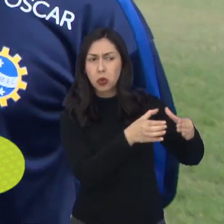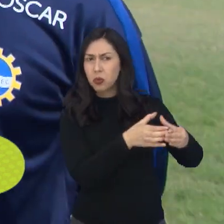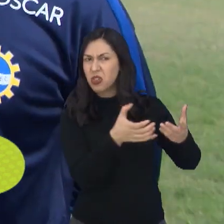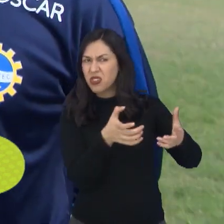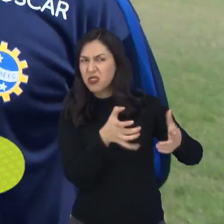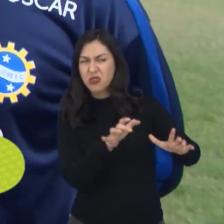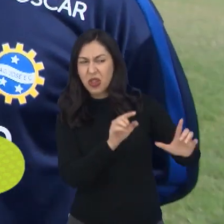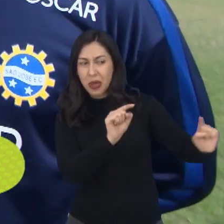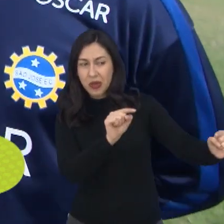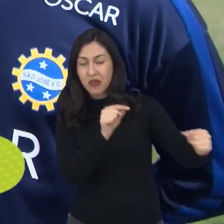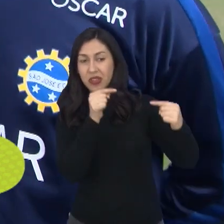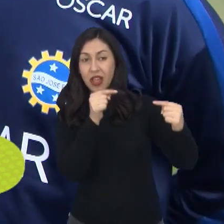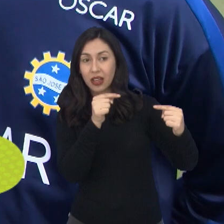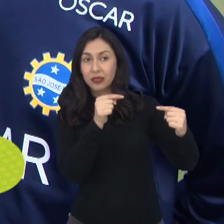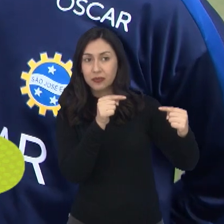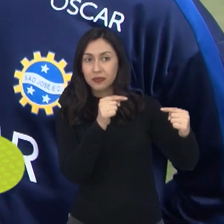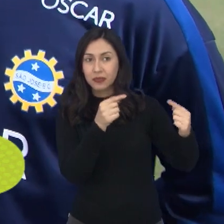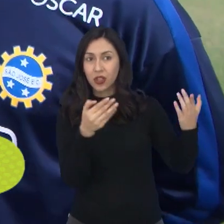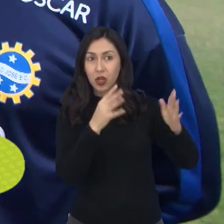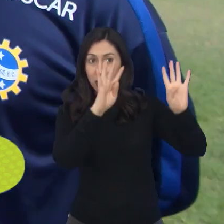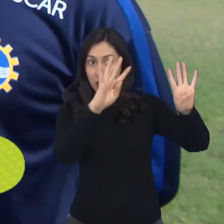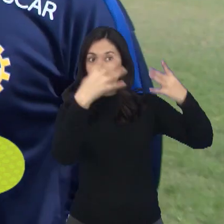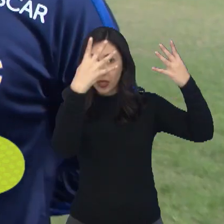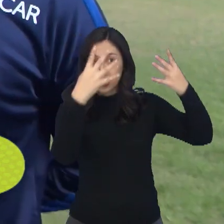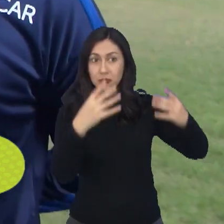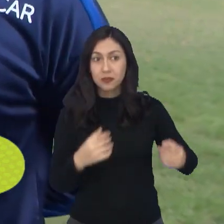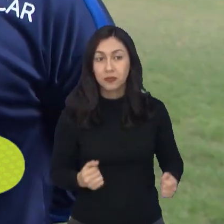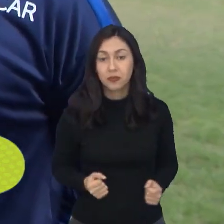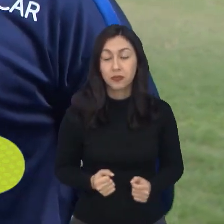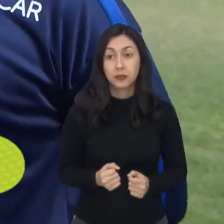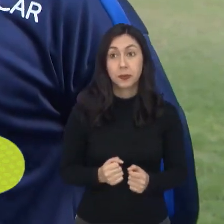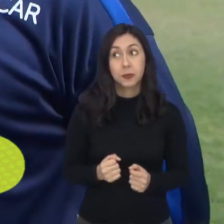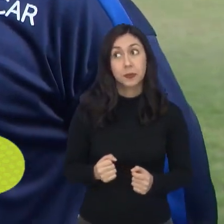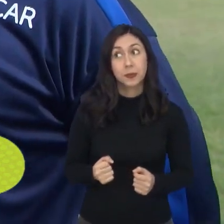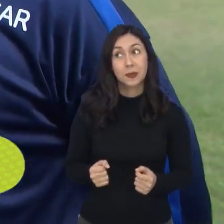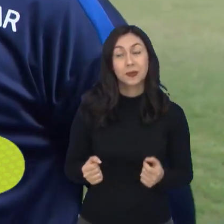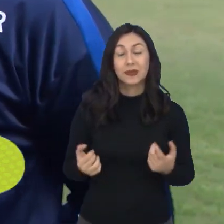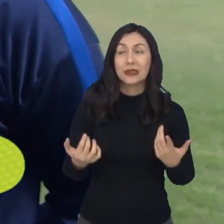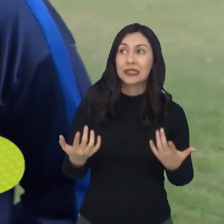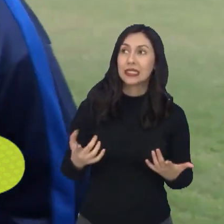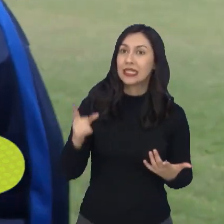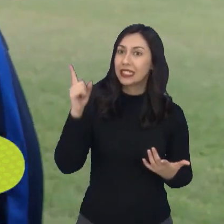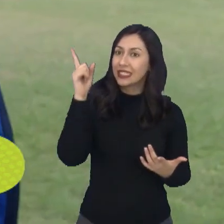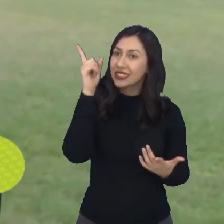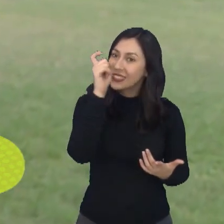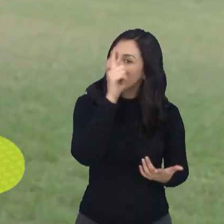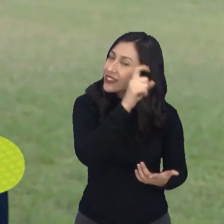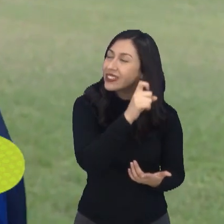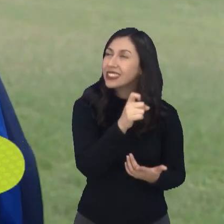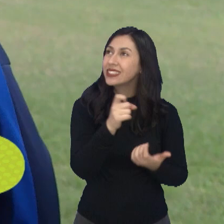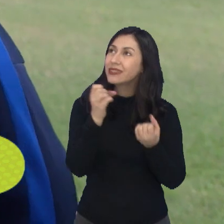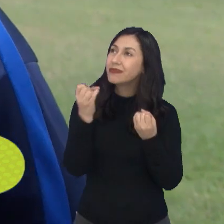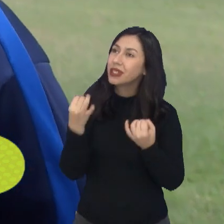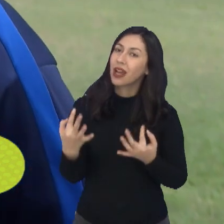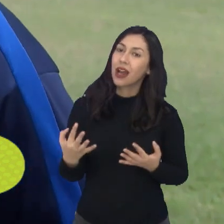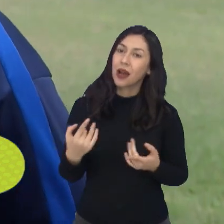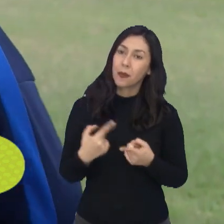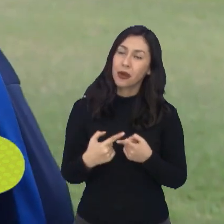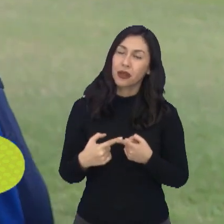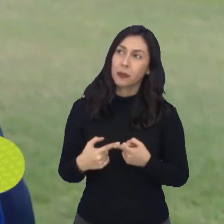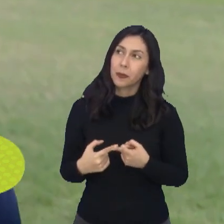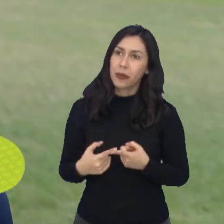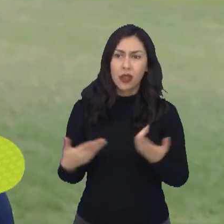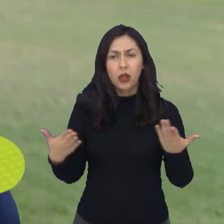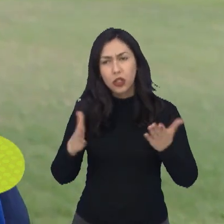enfrentar nessas quartas de final? É complicado falar de segunda fase, por mais que a gente já esteja na segunda fase,